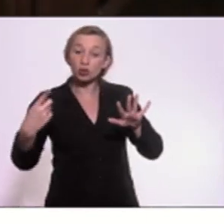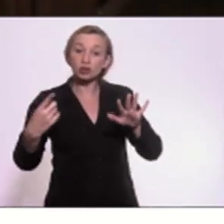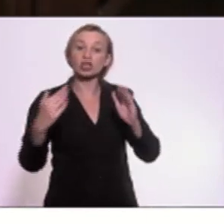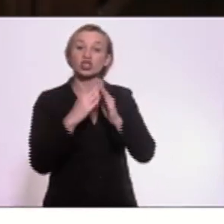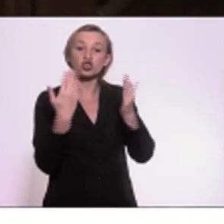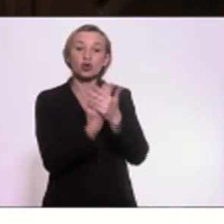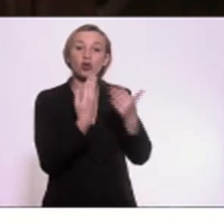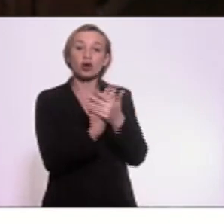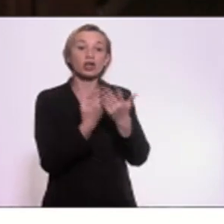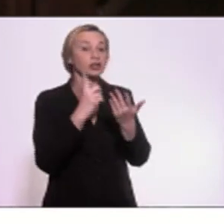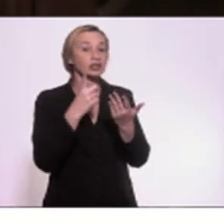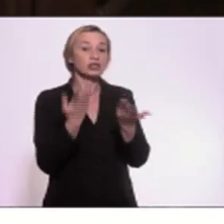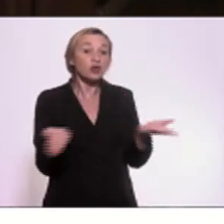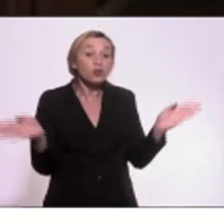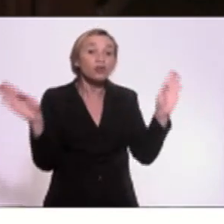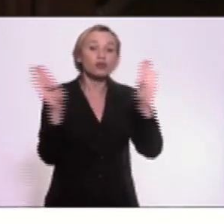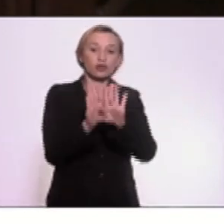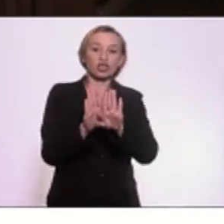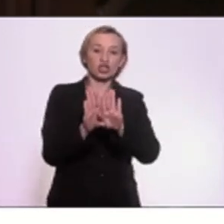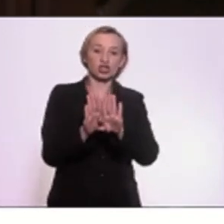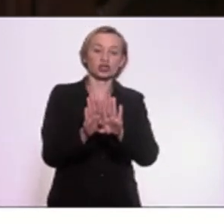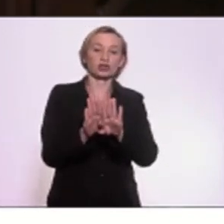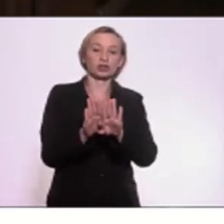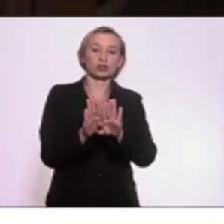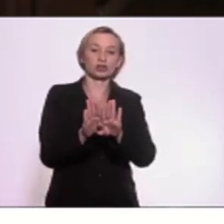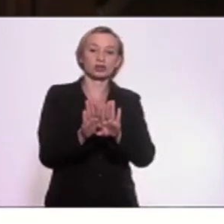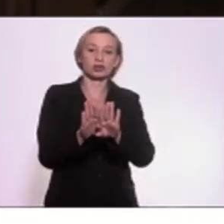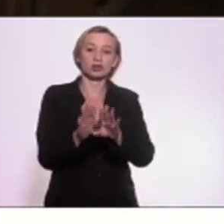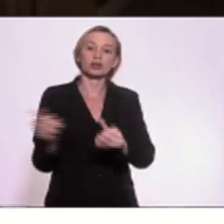não seja, digamos, alvo